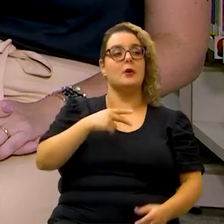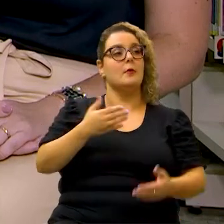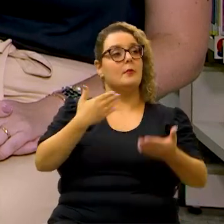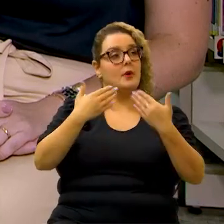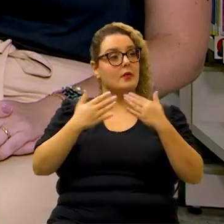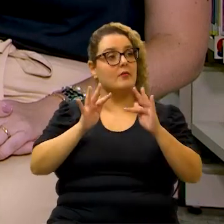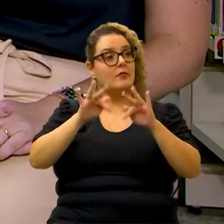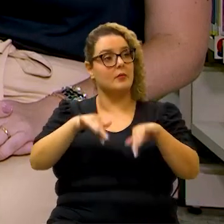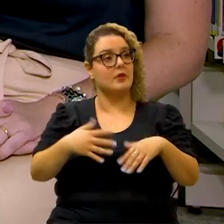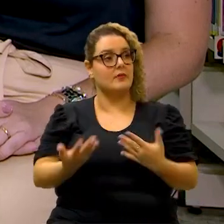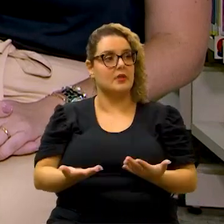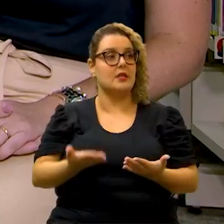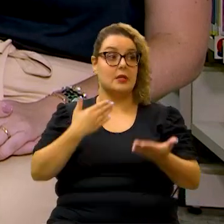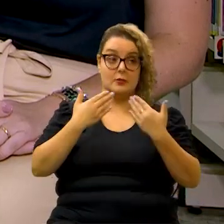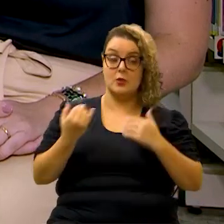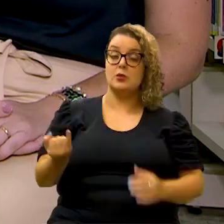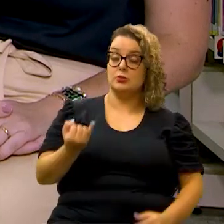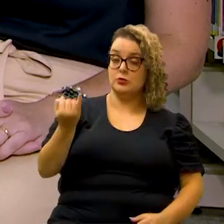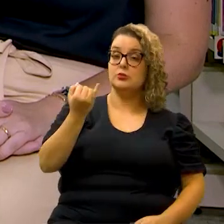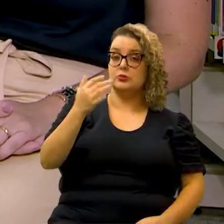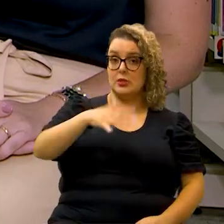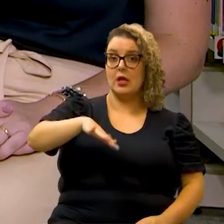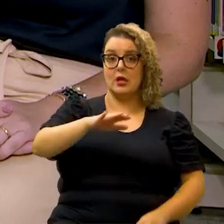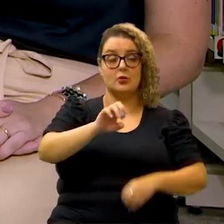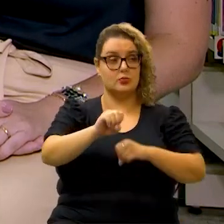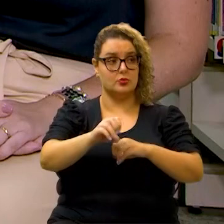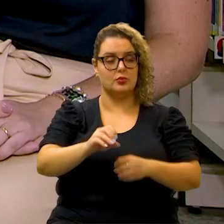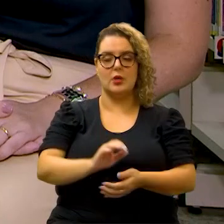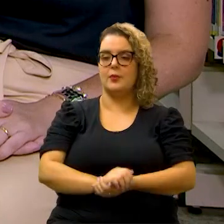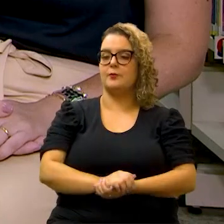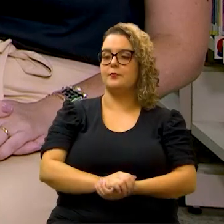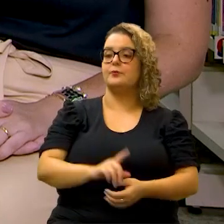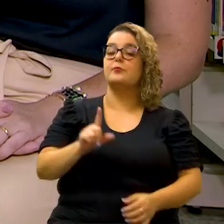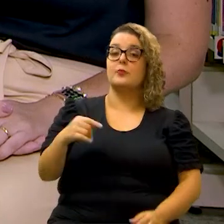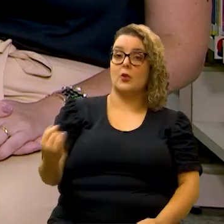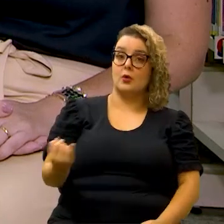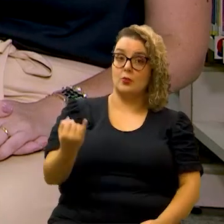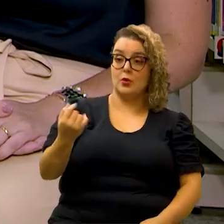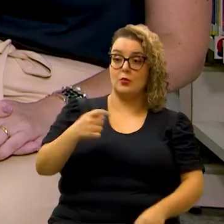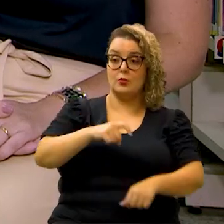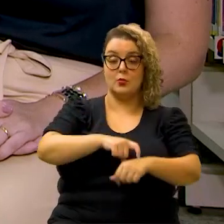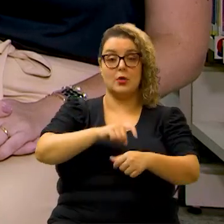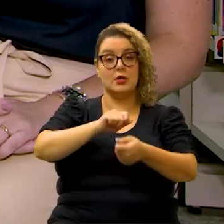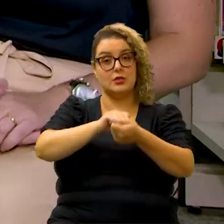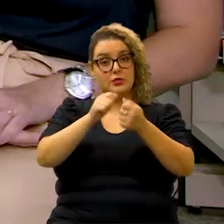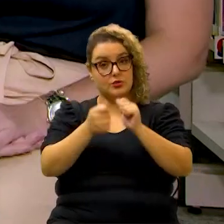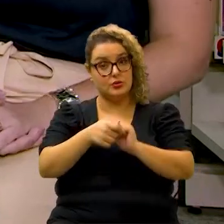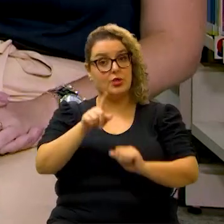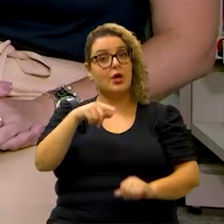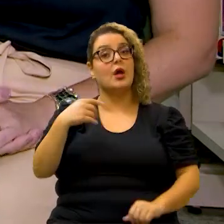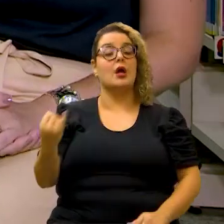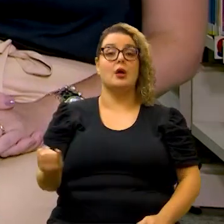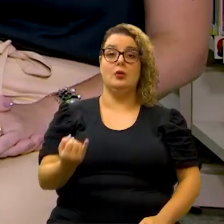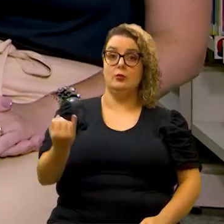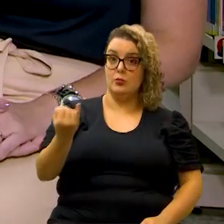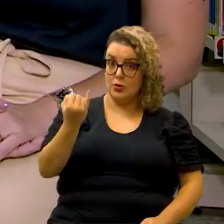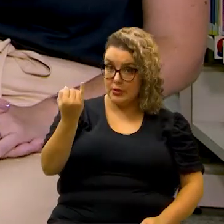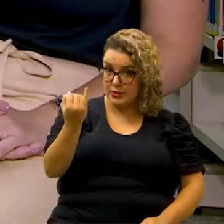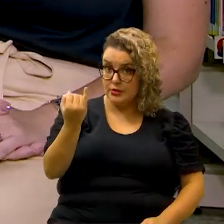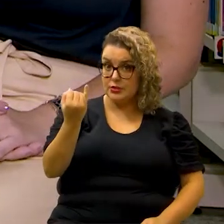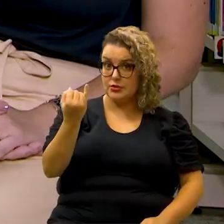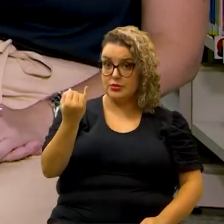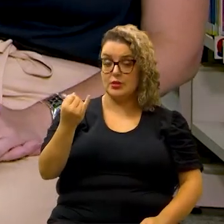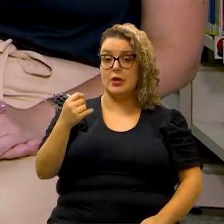para a gente encerrar esse bate-papo importante, não é? Fundamental aí na área da educação? Muito importante. O período de